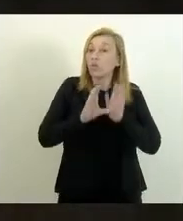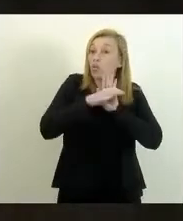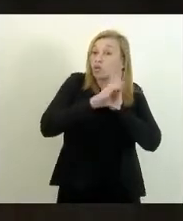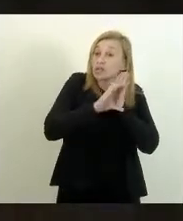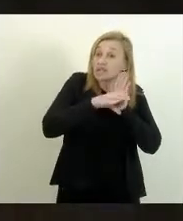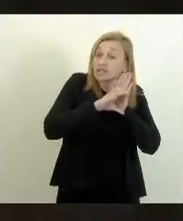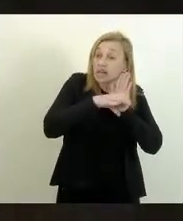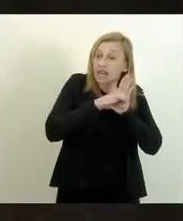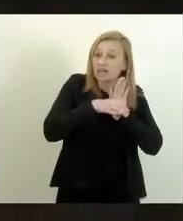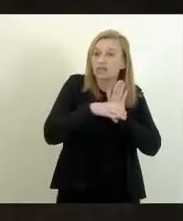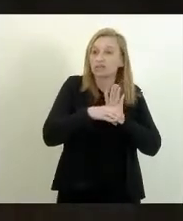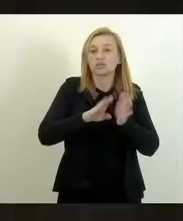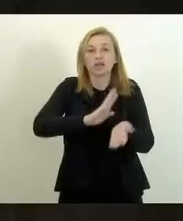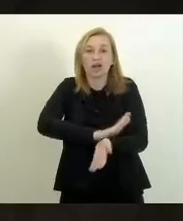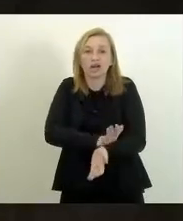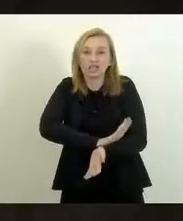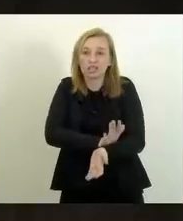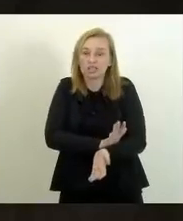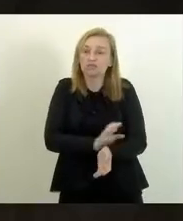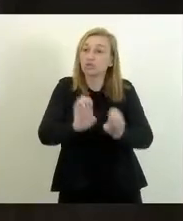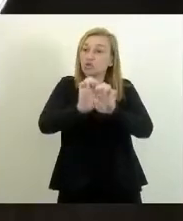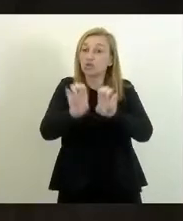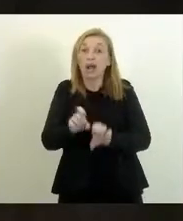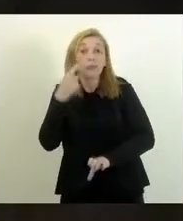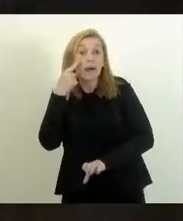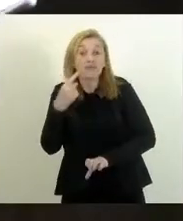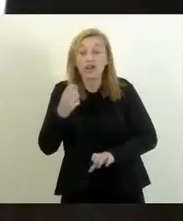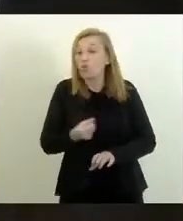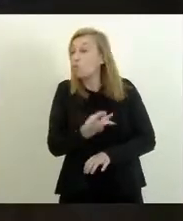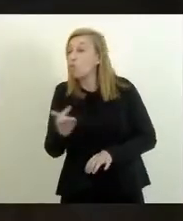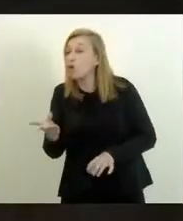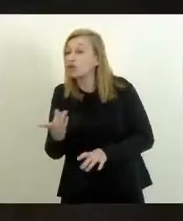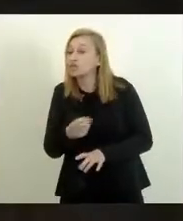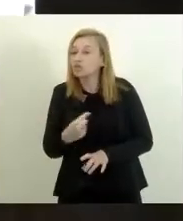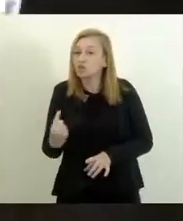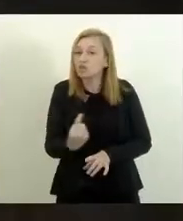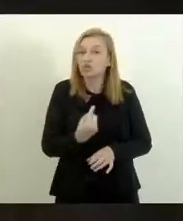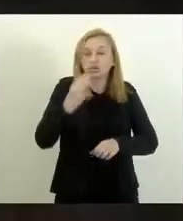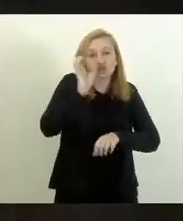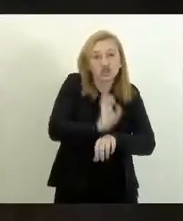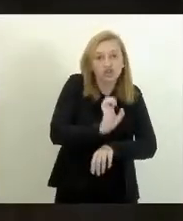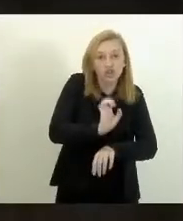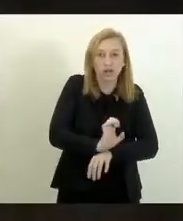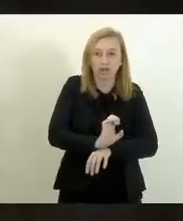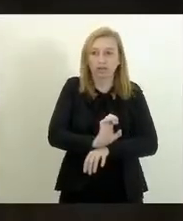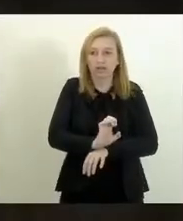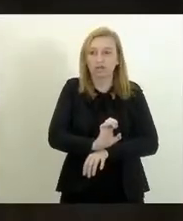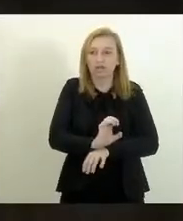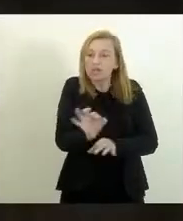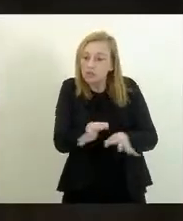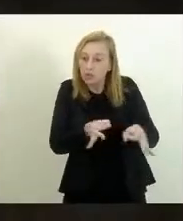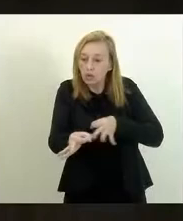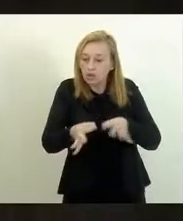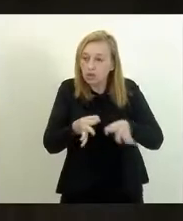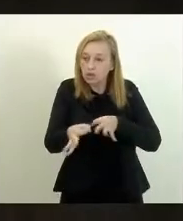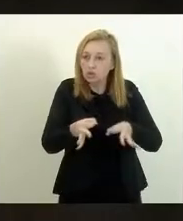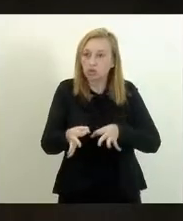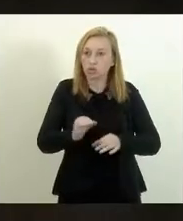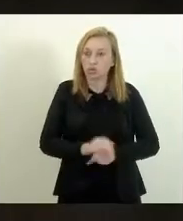de racismo estrutural, para ver o quanto que o nosso Estado, ele se organizou,